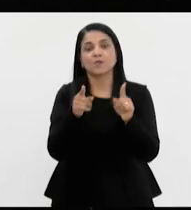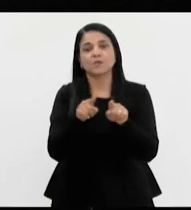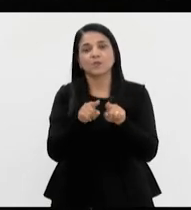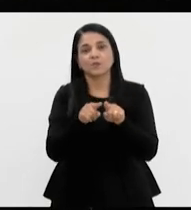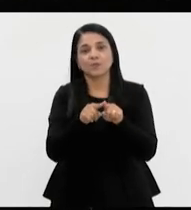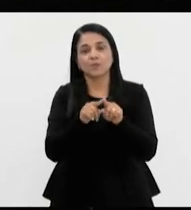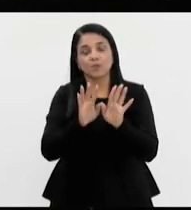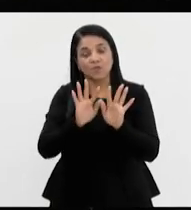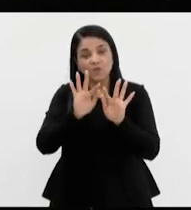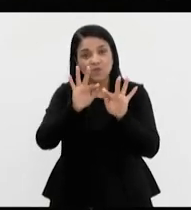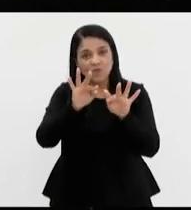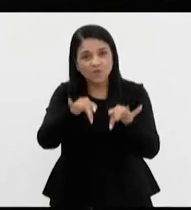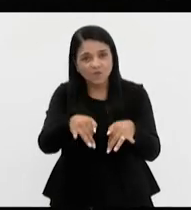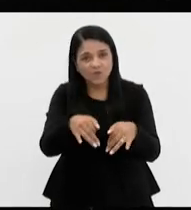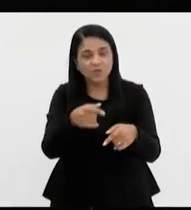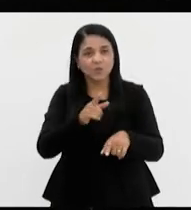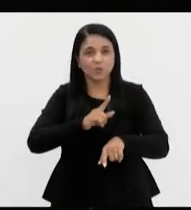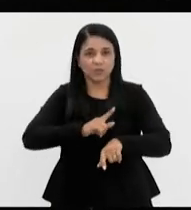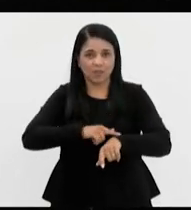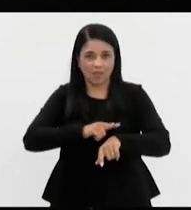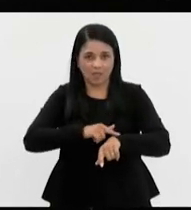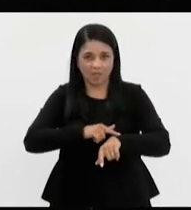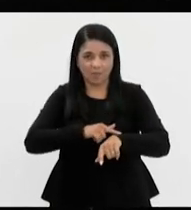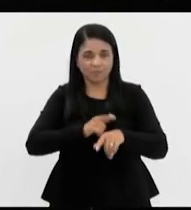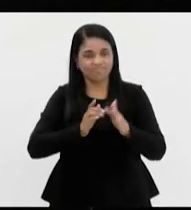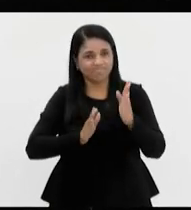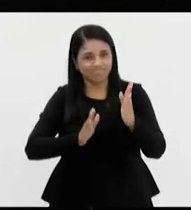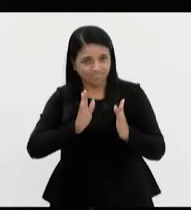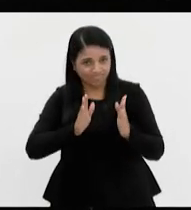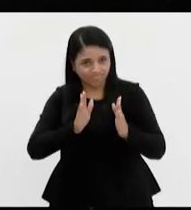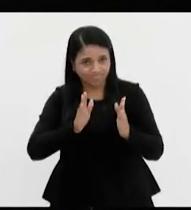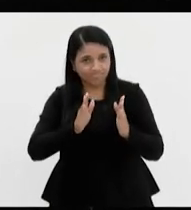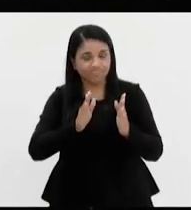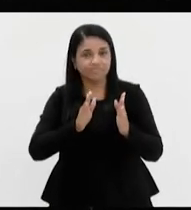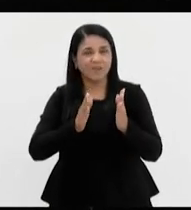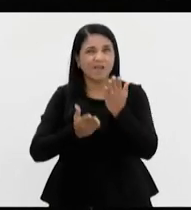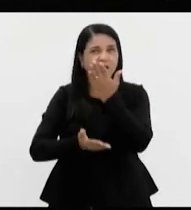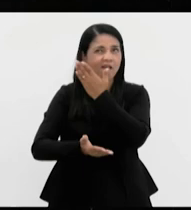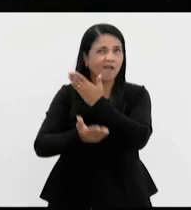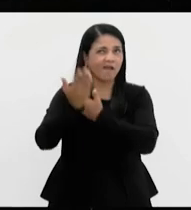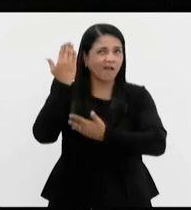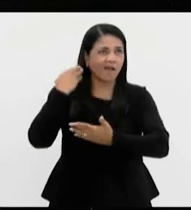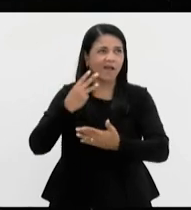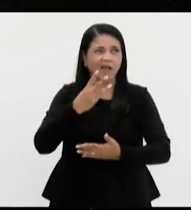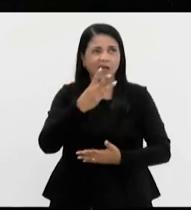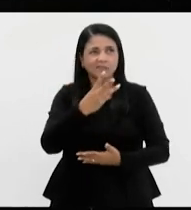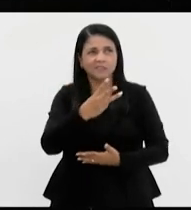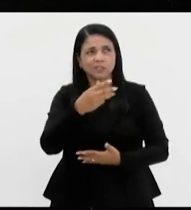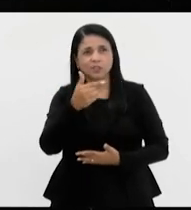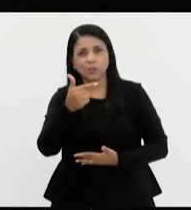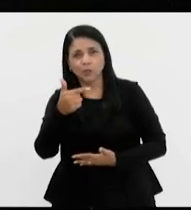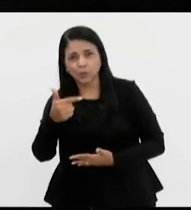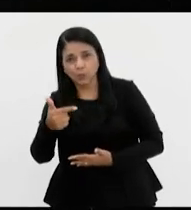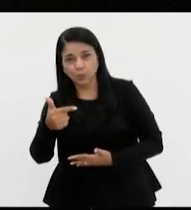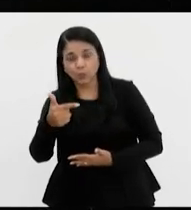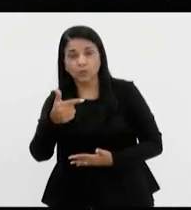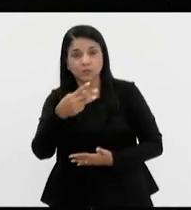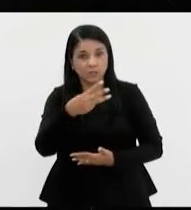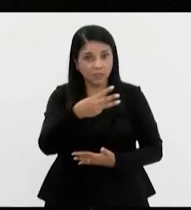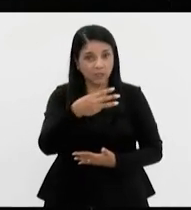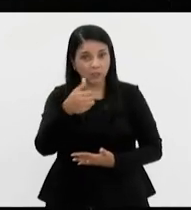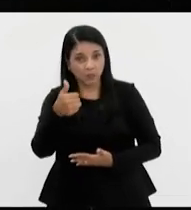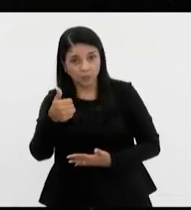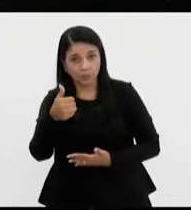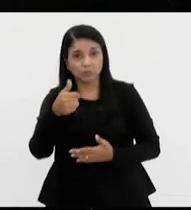o término desse tempo que se retorna, né, a 31 de maio, e aí eu